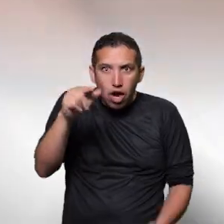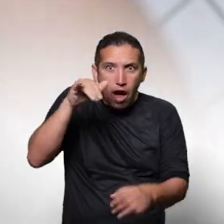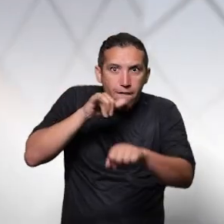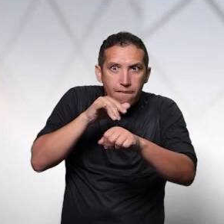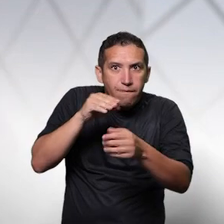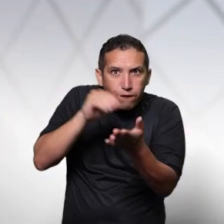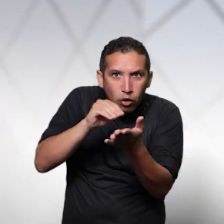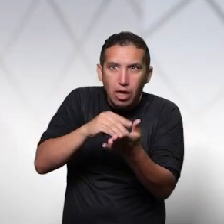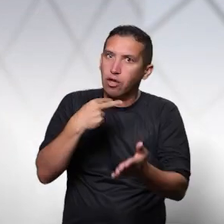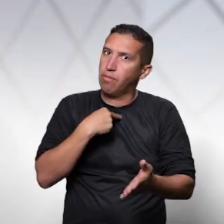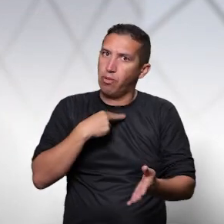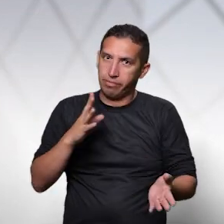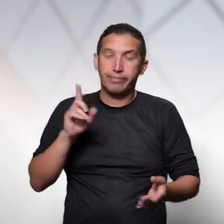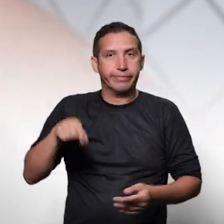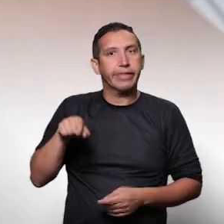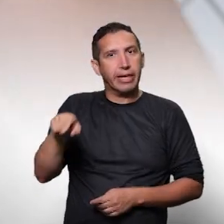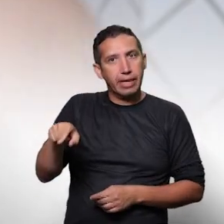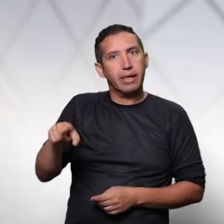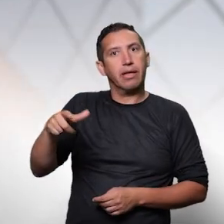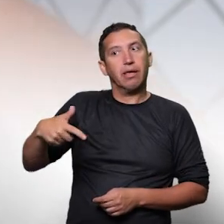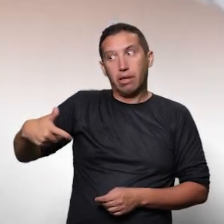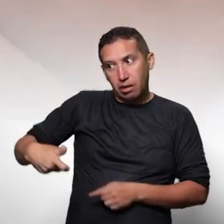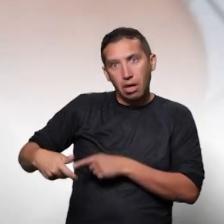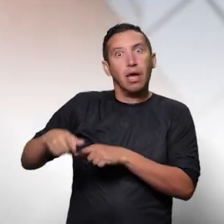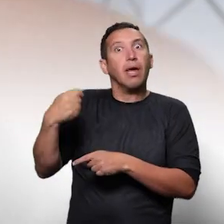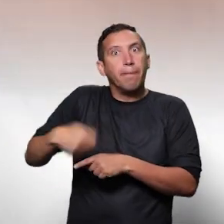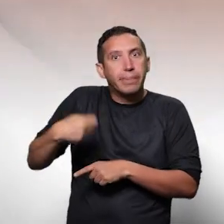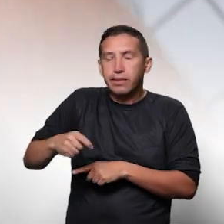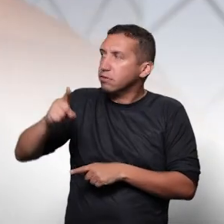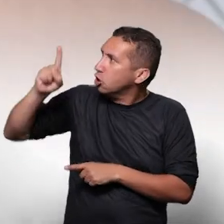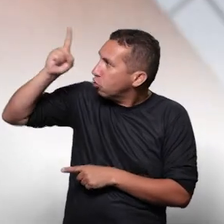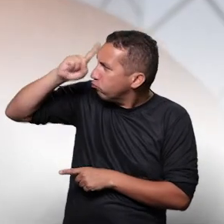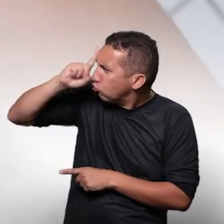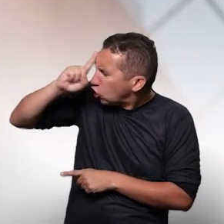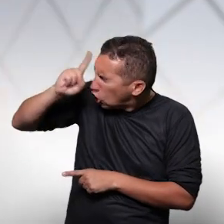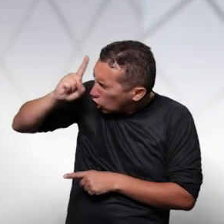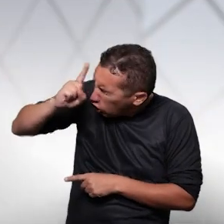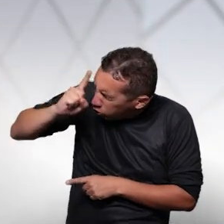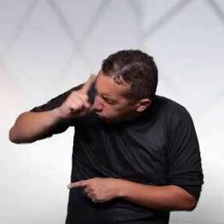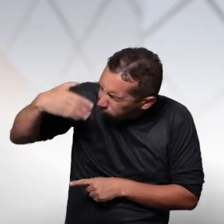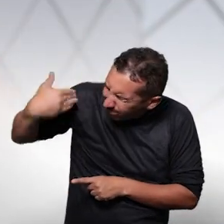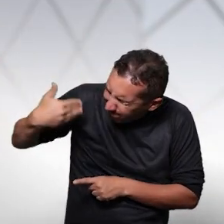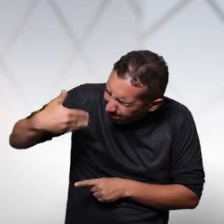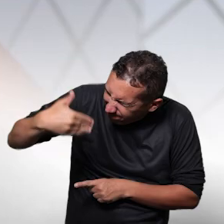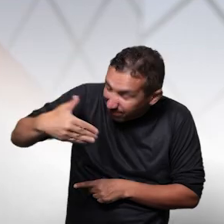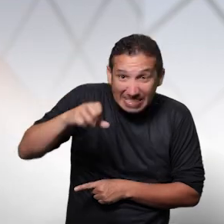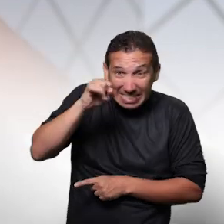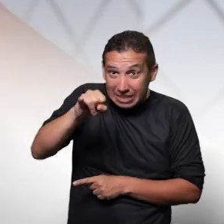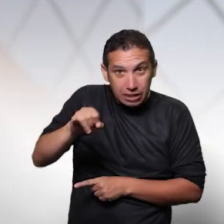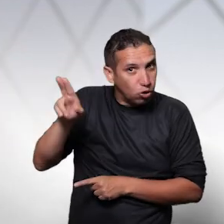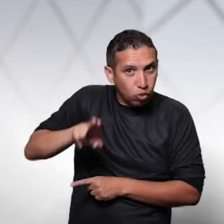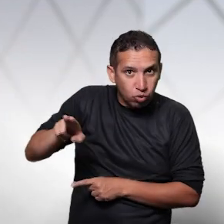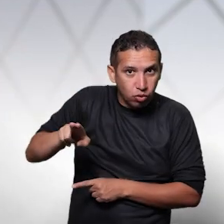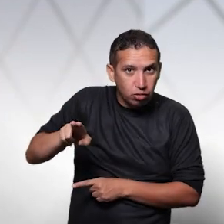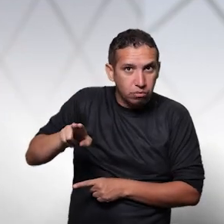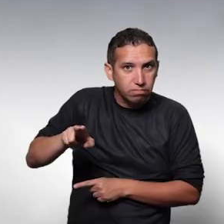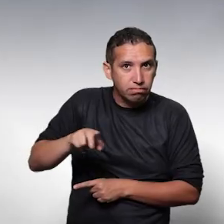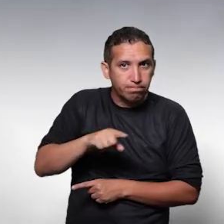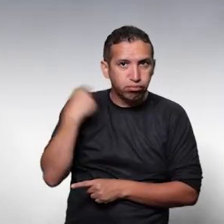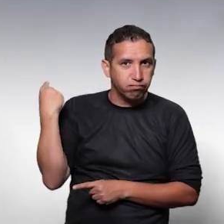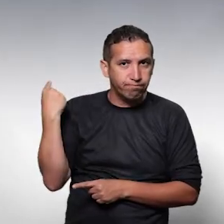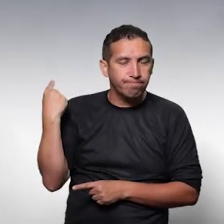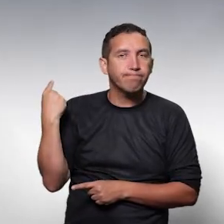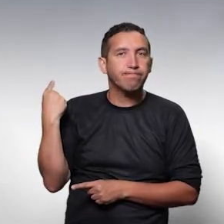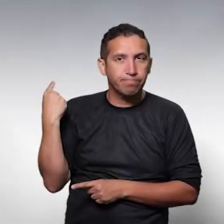medicamento que ele tem que tomar todos não tomar ele é óbito